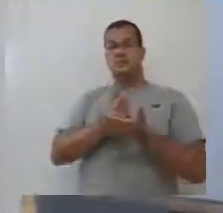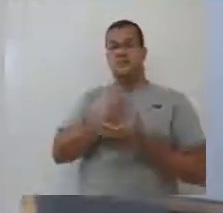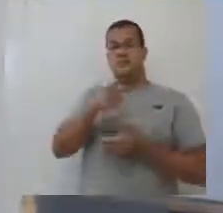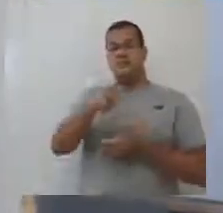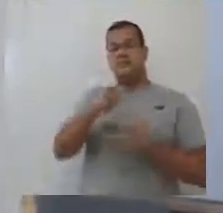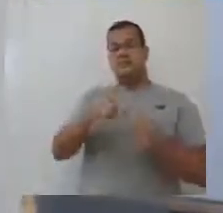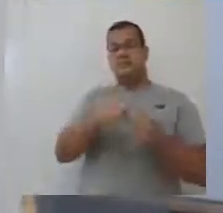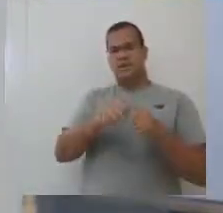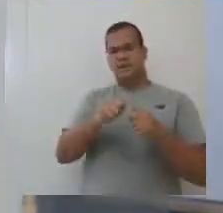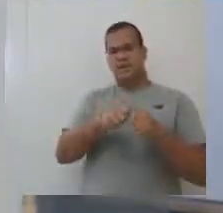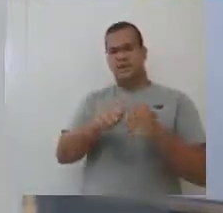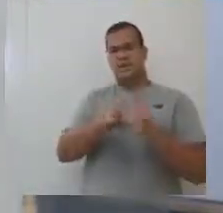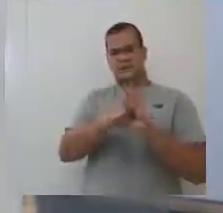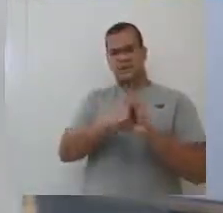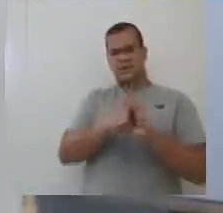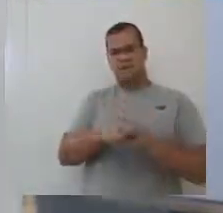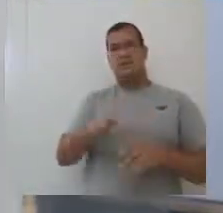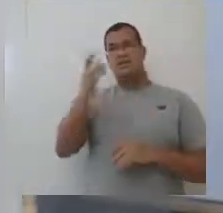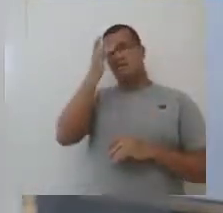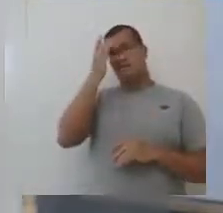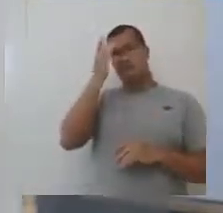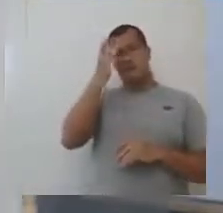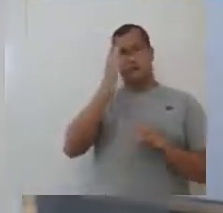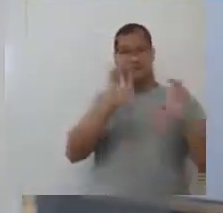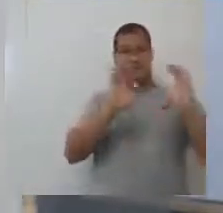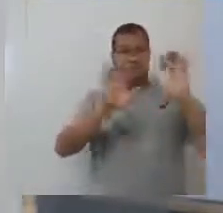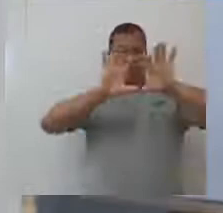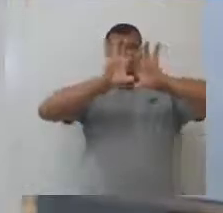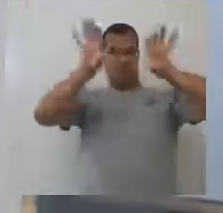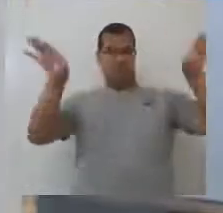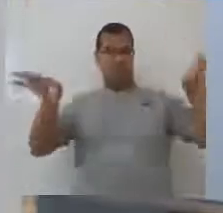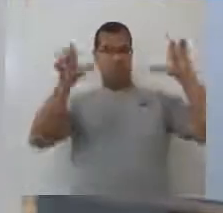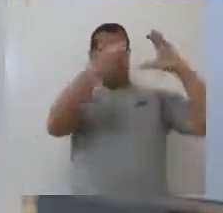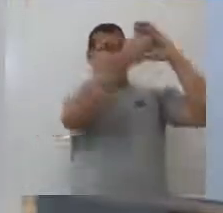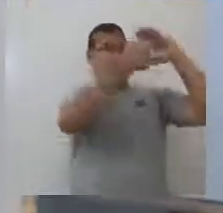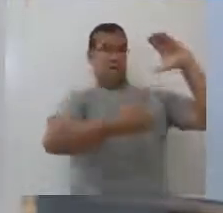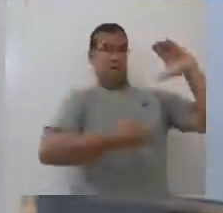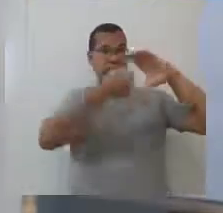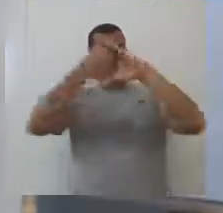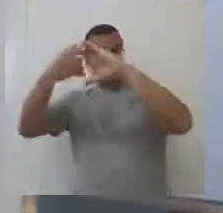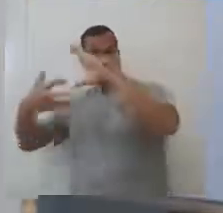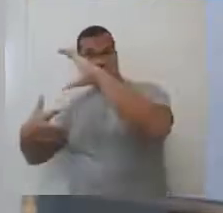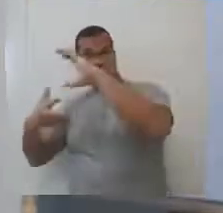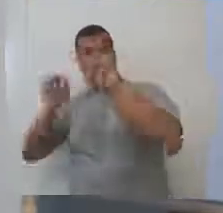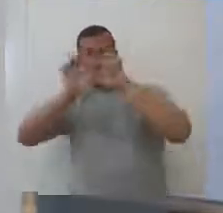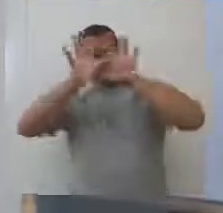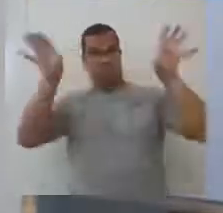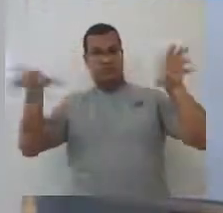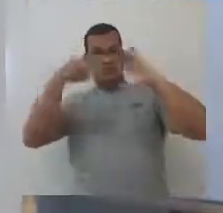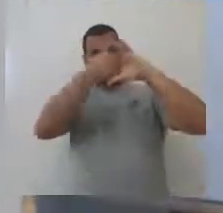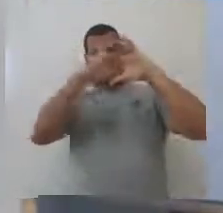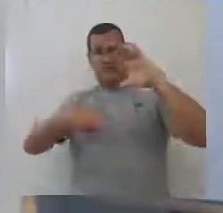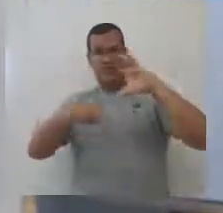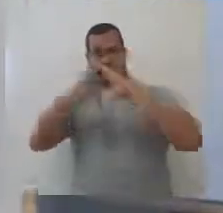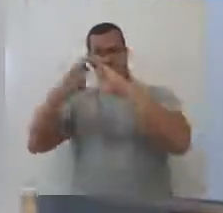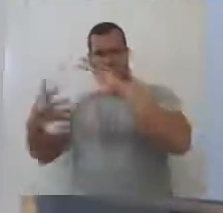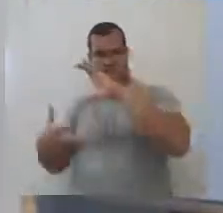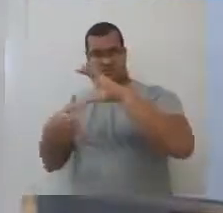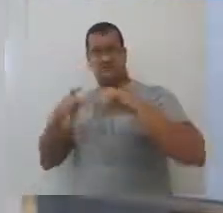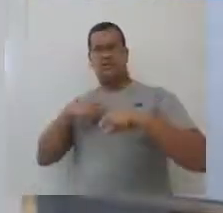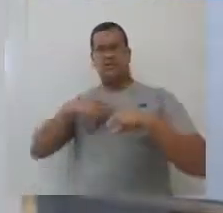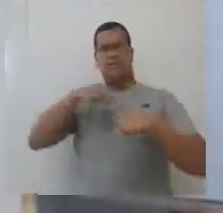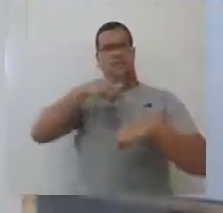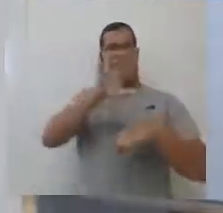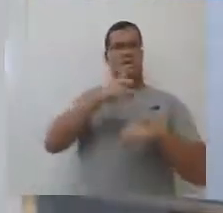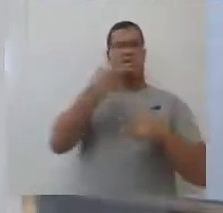de segunda lei, é fácil. Você destrincha as características, porque vocês vão ver que conta de segunda lei sempre ele vai dar mais de um problema